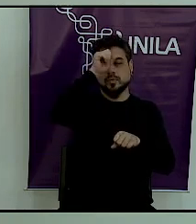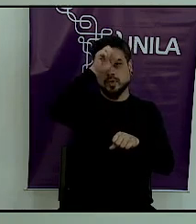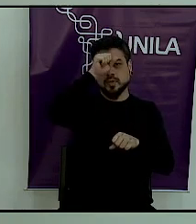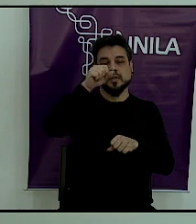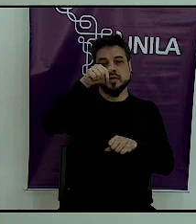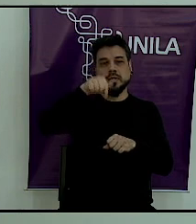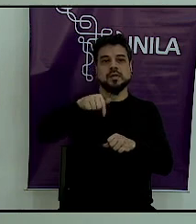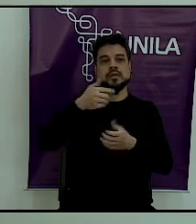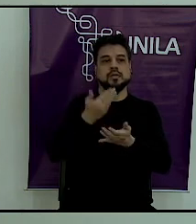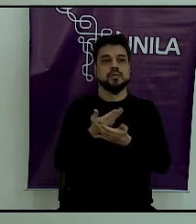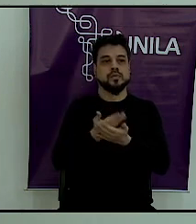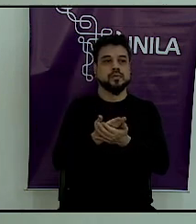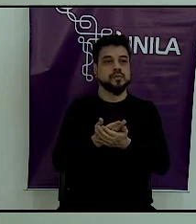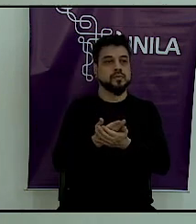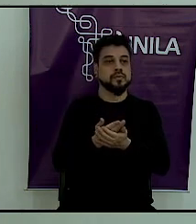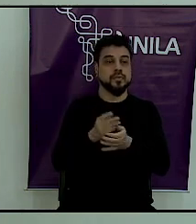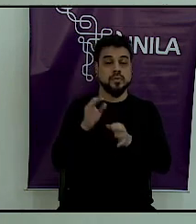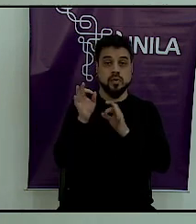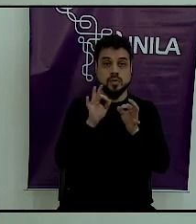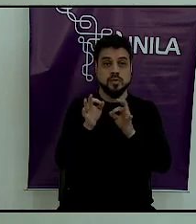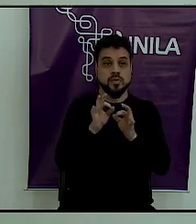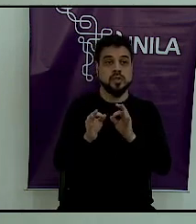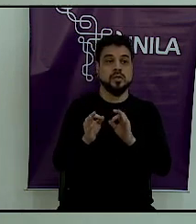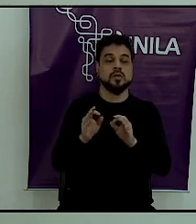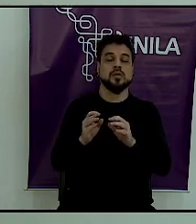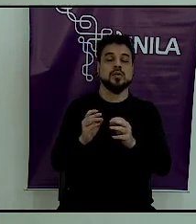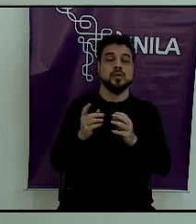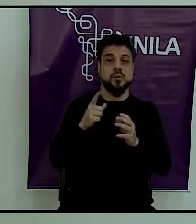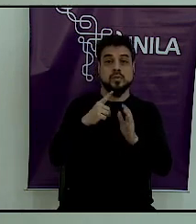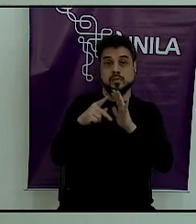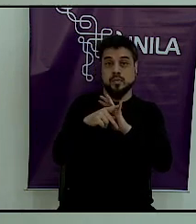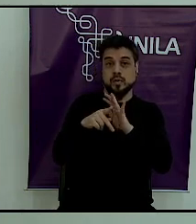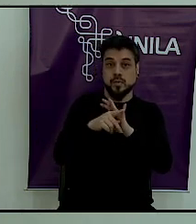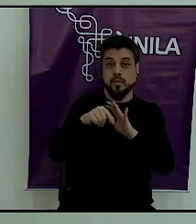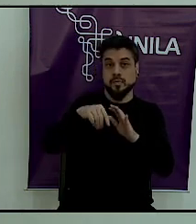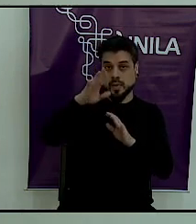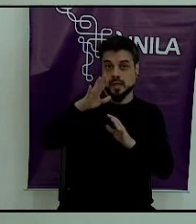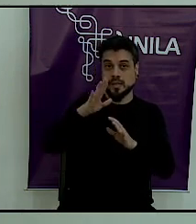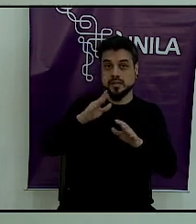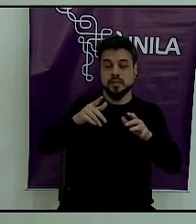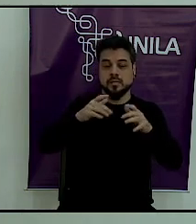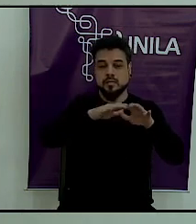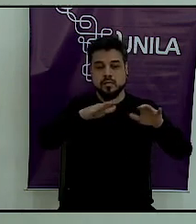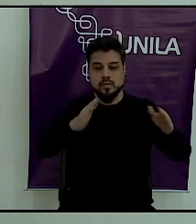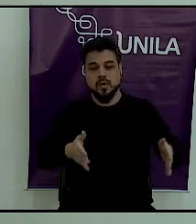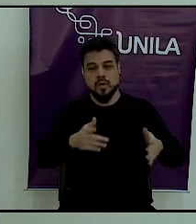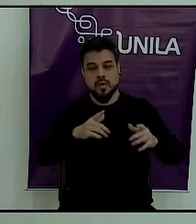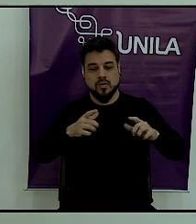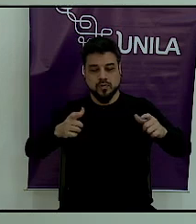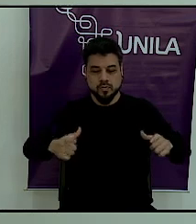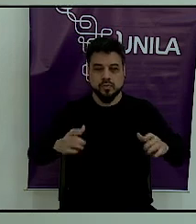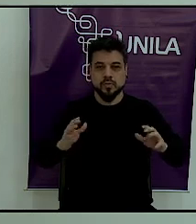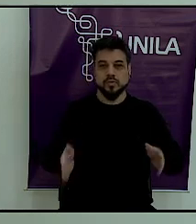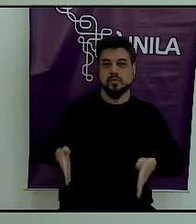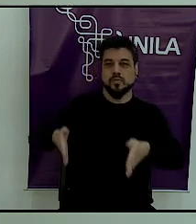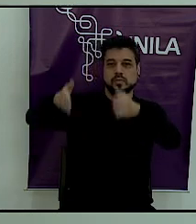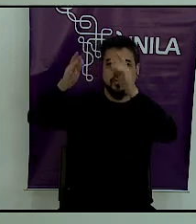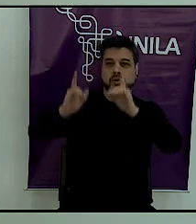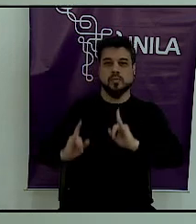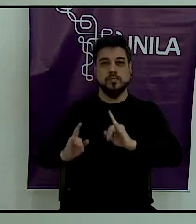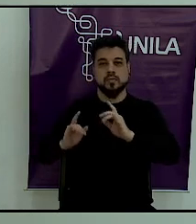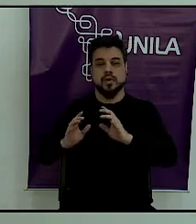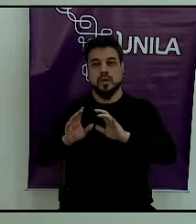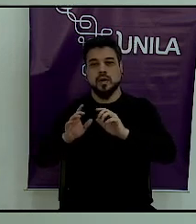tá? Então, o projeto de aquisição aqui refere-se a mobiliário, tá? Cristaleiras, estantes,